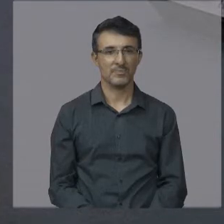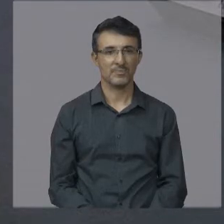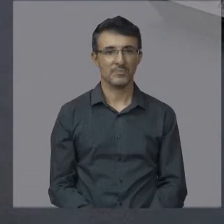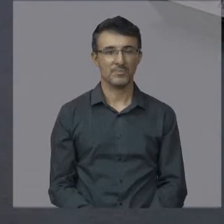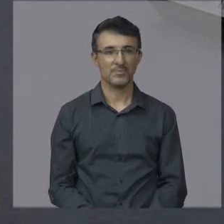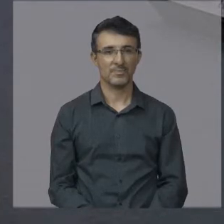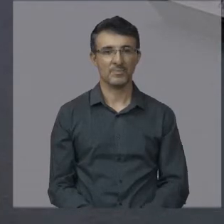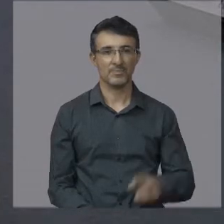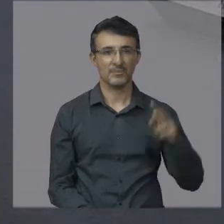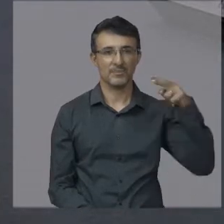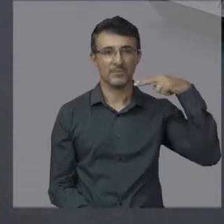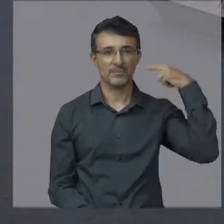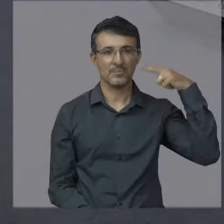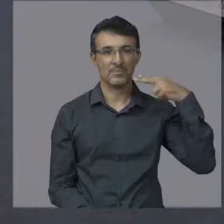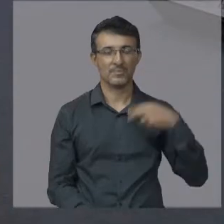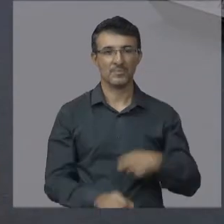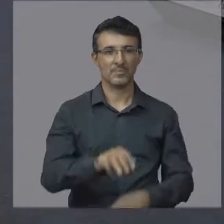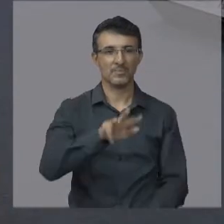Walter Hayashi.